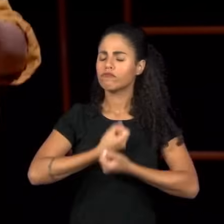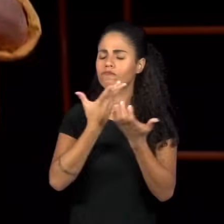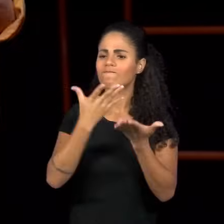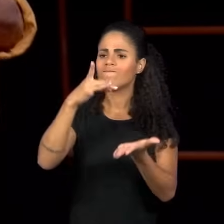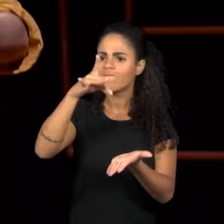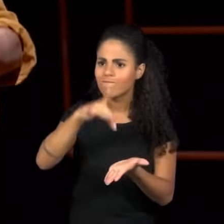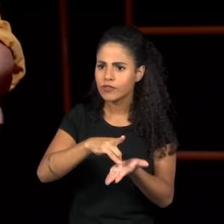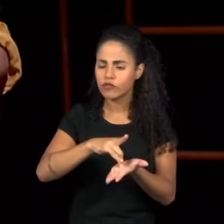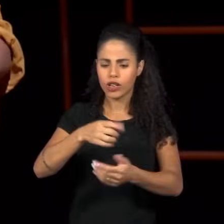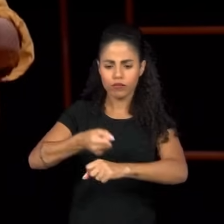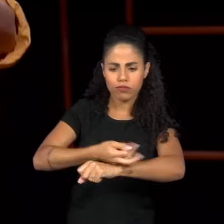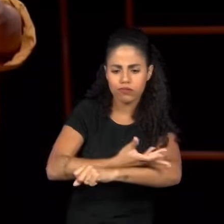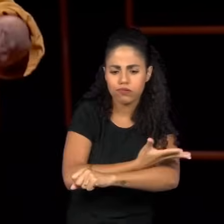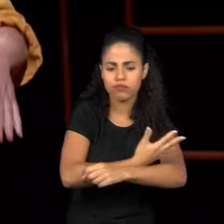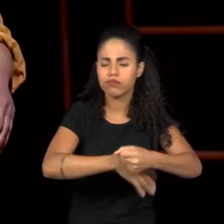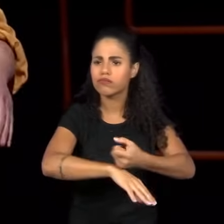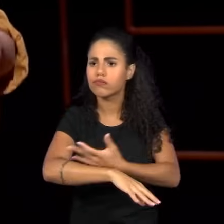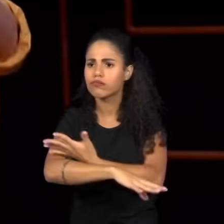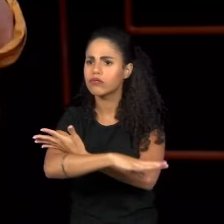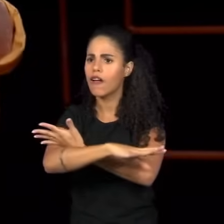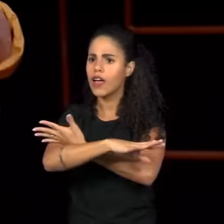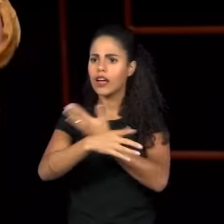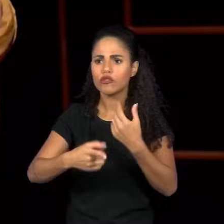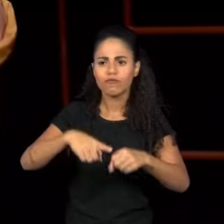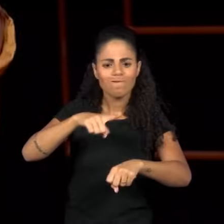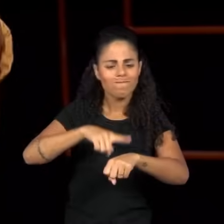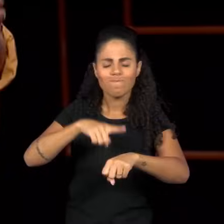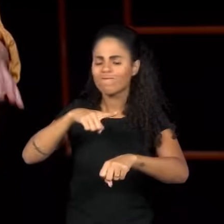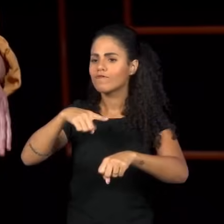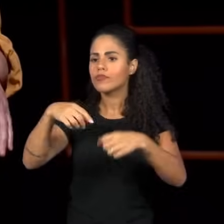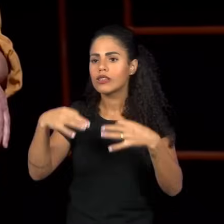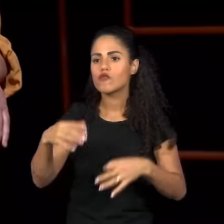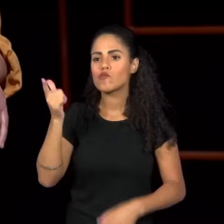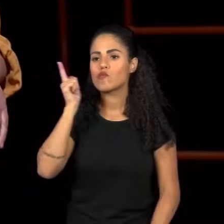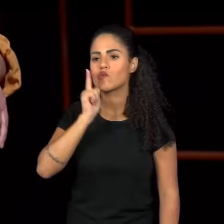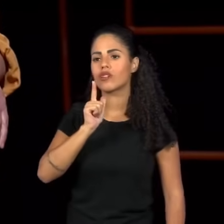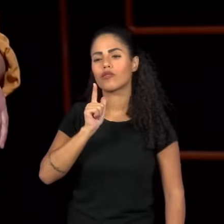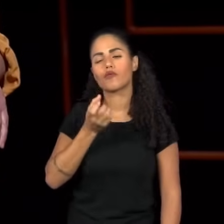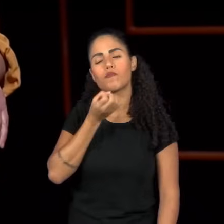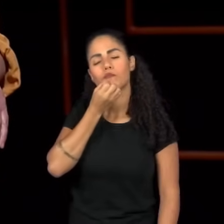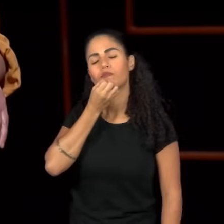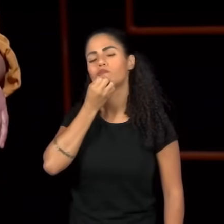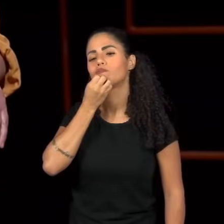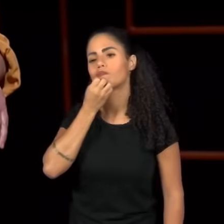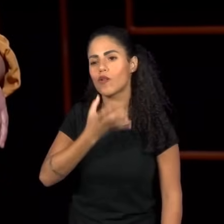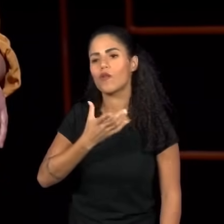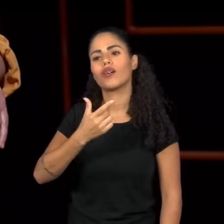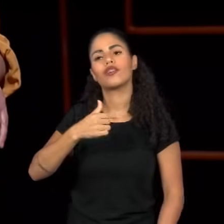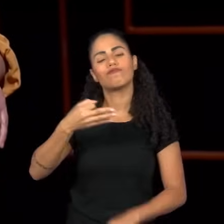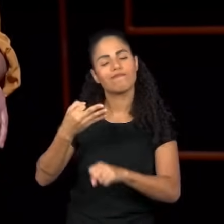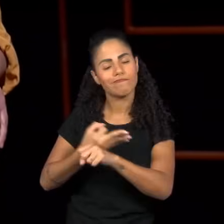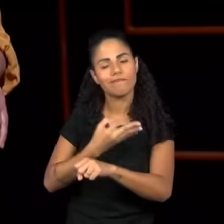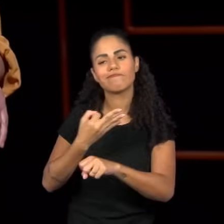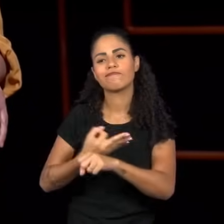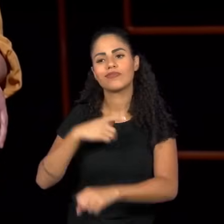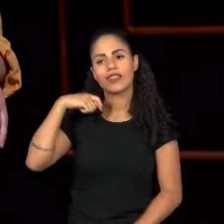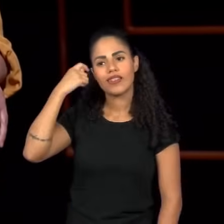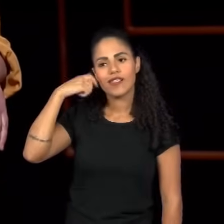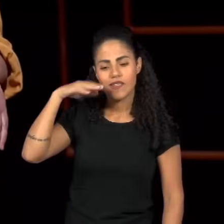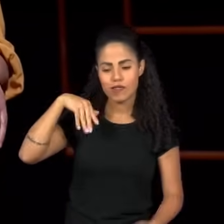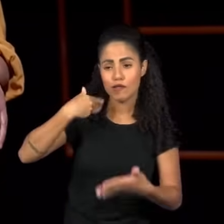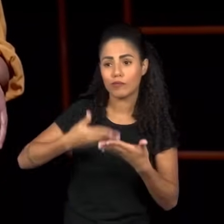na sensação, no impulso, sem muito raciocínio, que eu acho que valeu eu ter sido atriz, ou sou